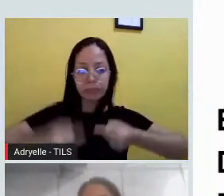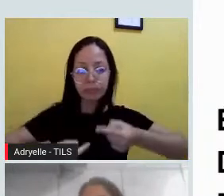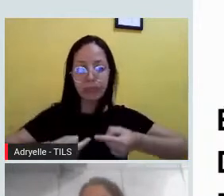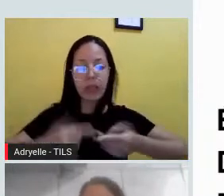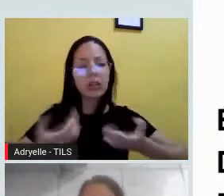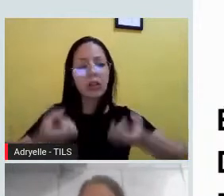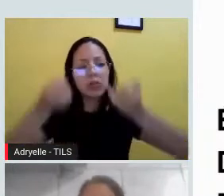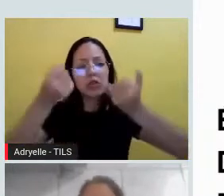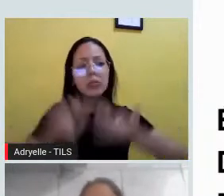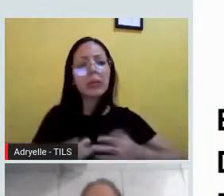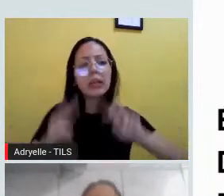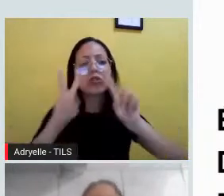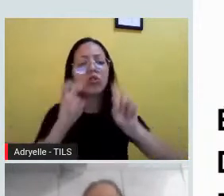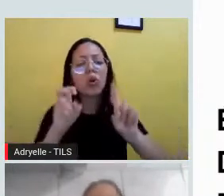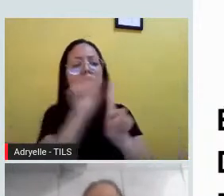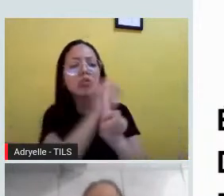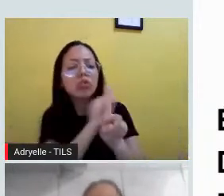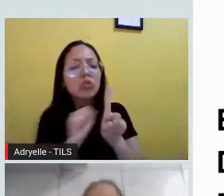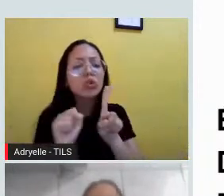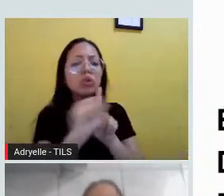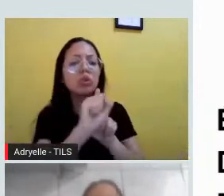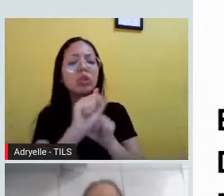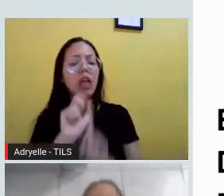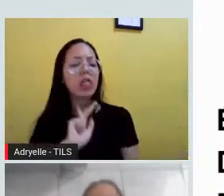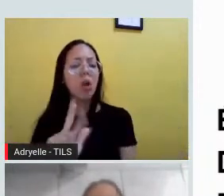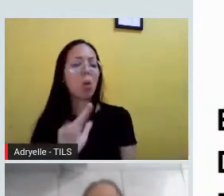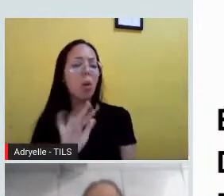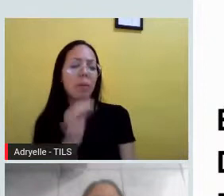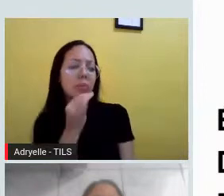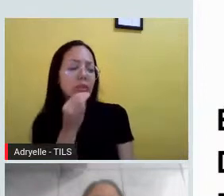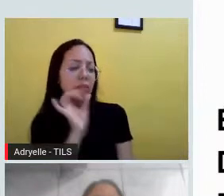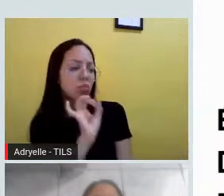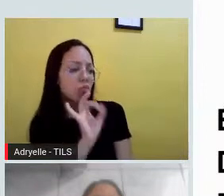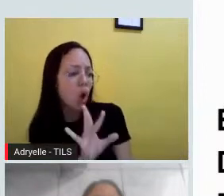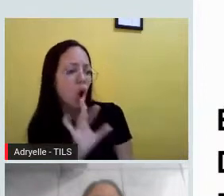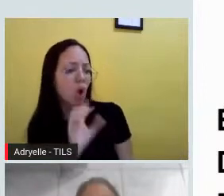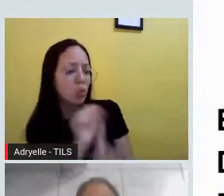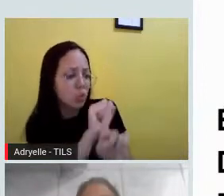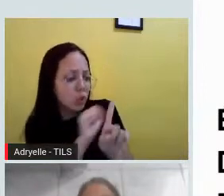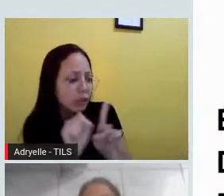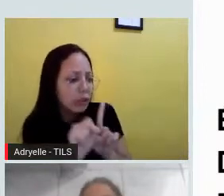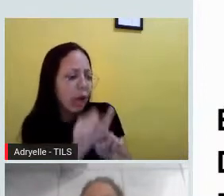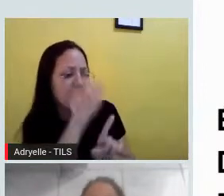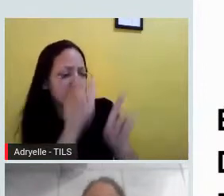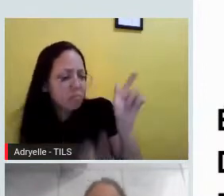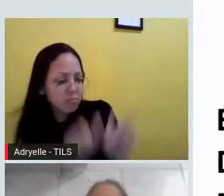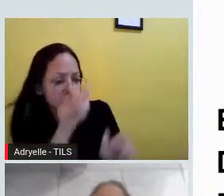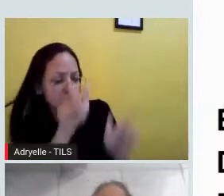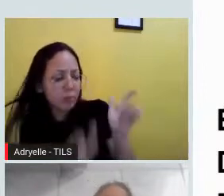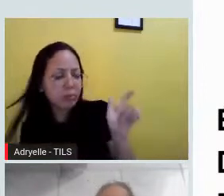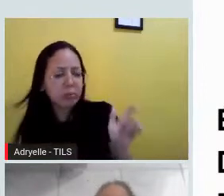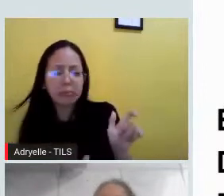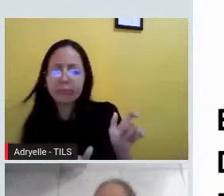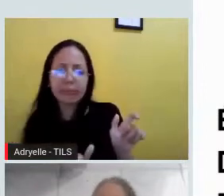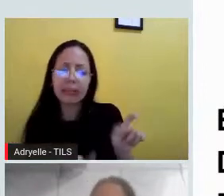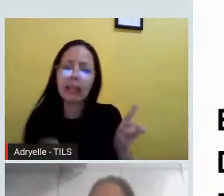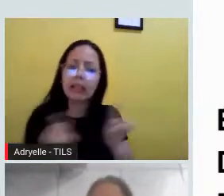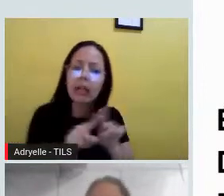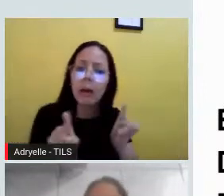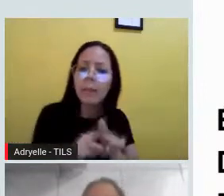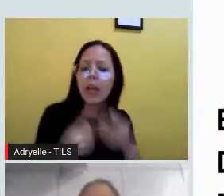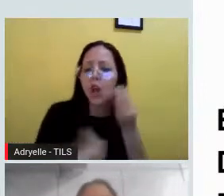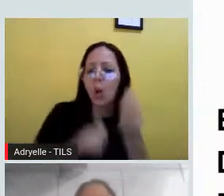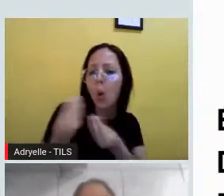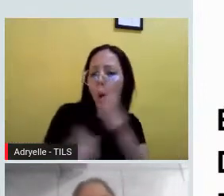de sociologia, a gente não fala apenas de sociedade, a gente está dialogando sobre